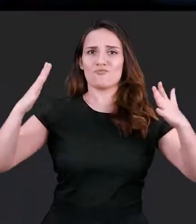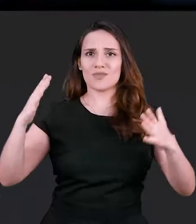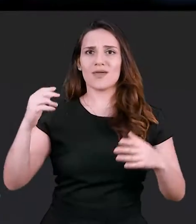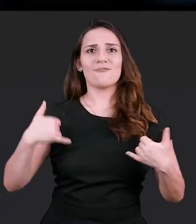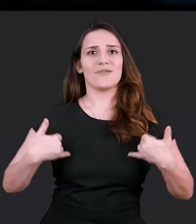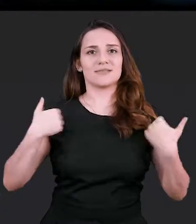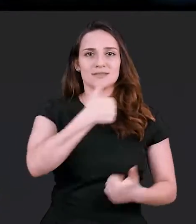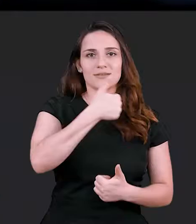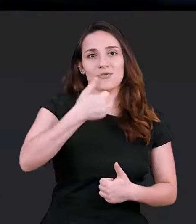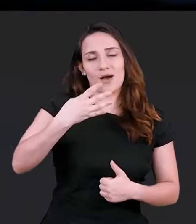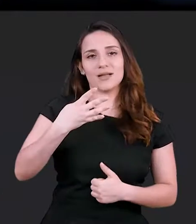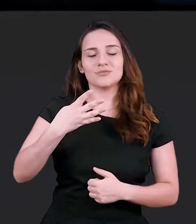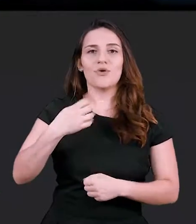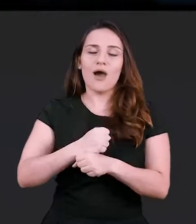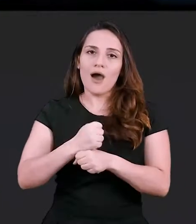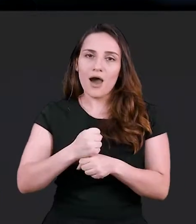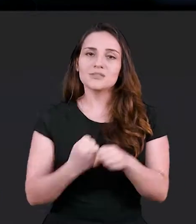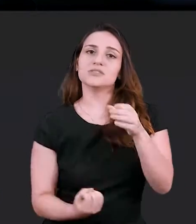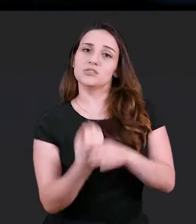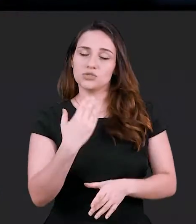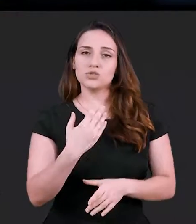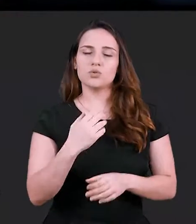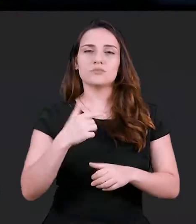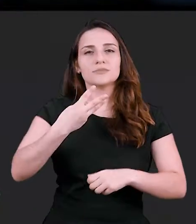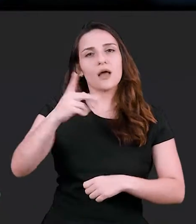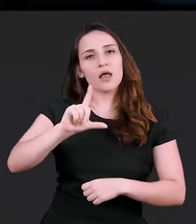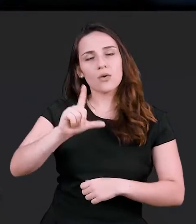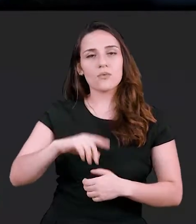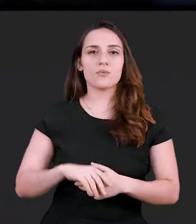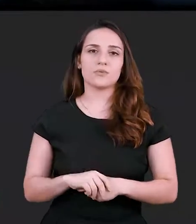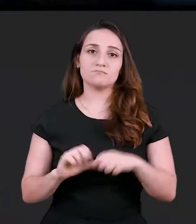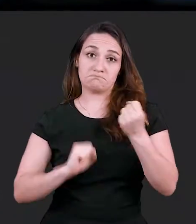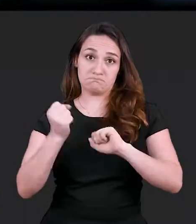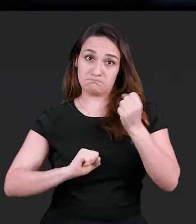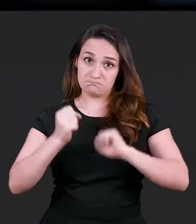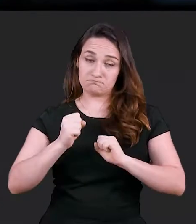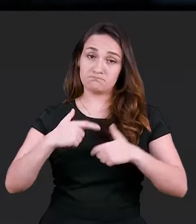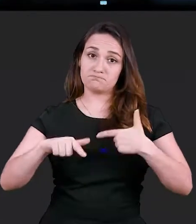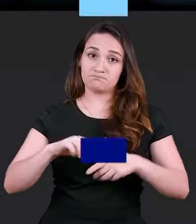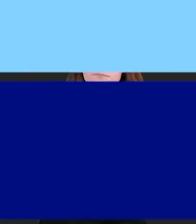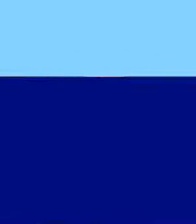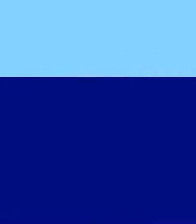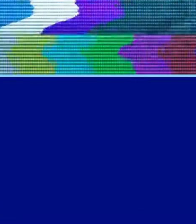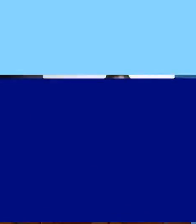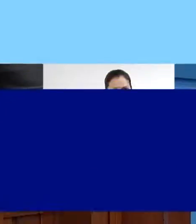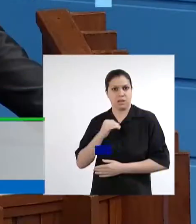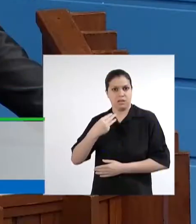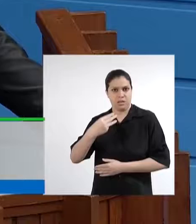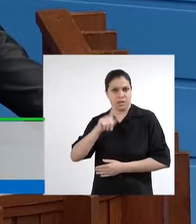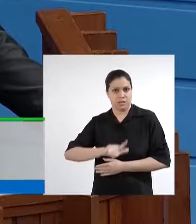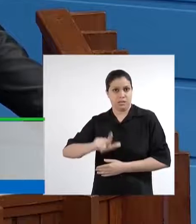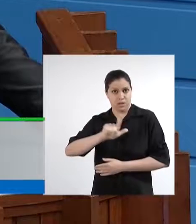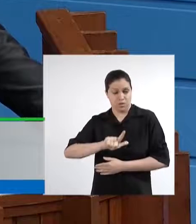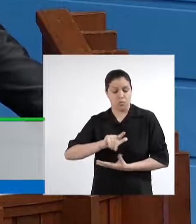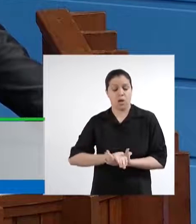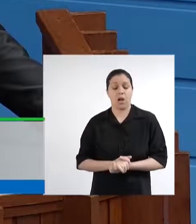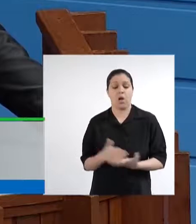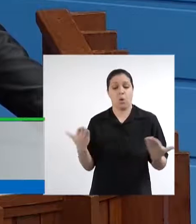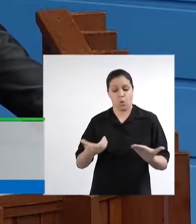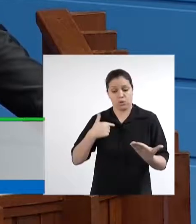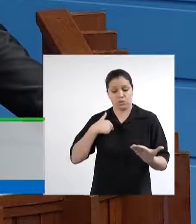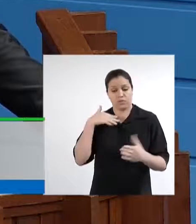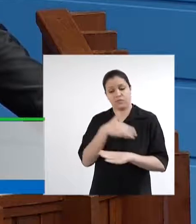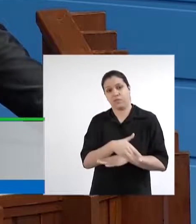os 104 anos de Três Lagoas e fala da industrialização do município. O que me traz à tribuna hoje é